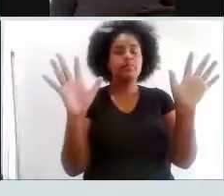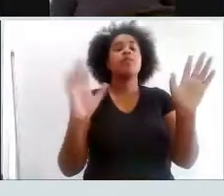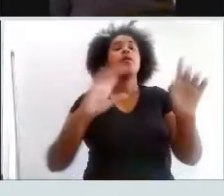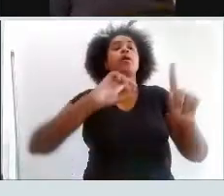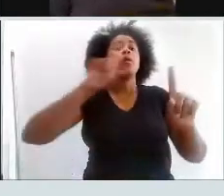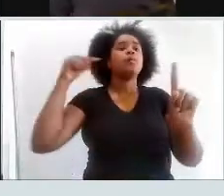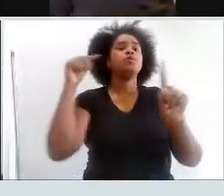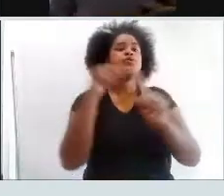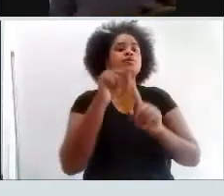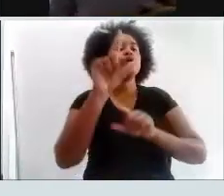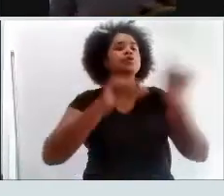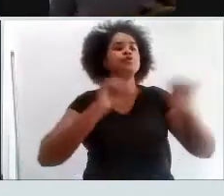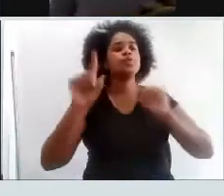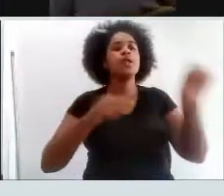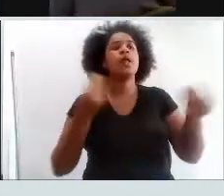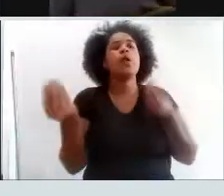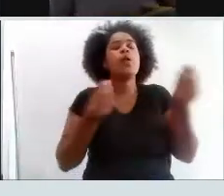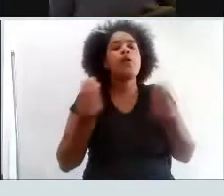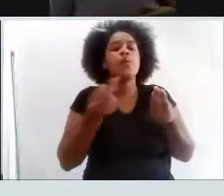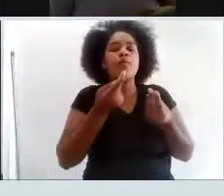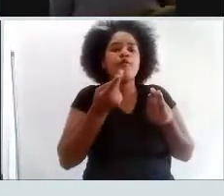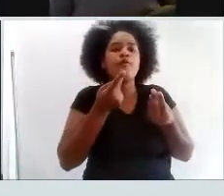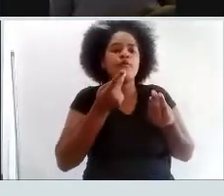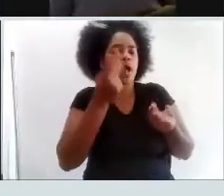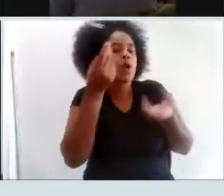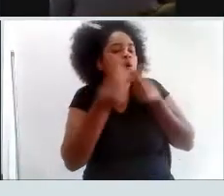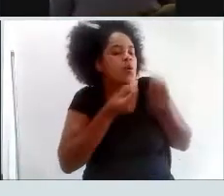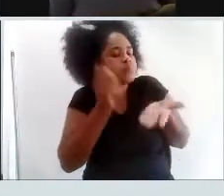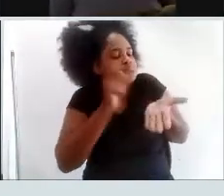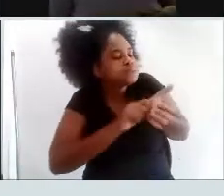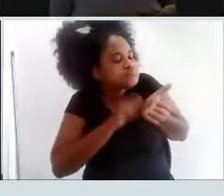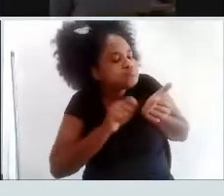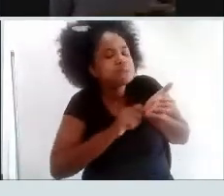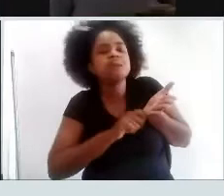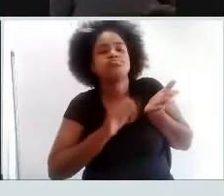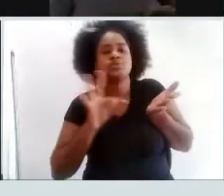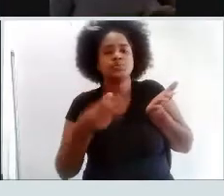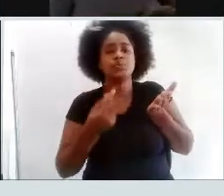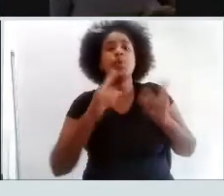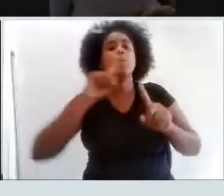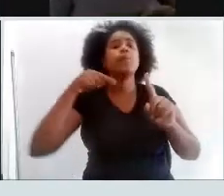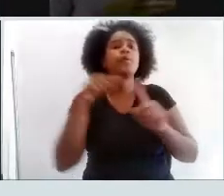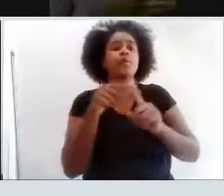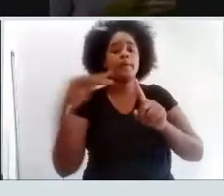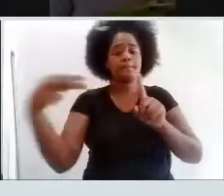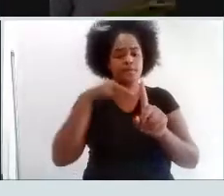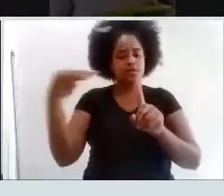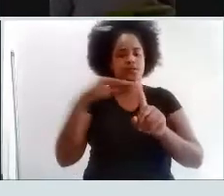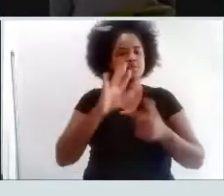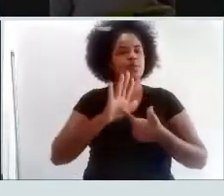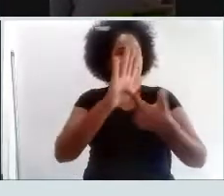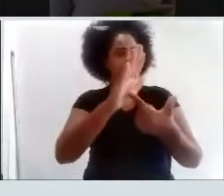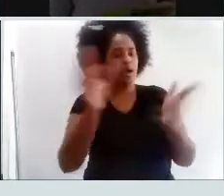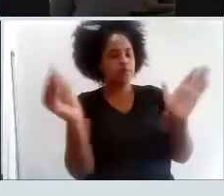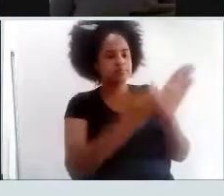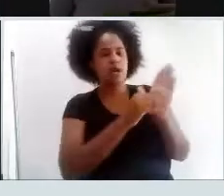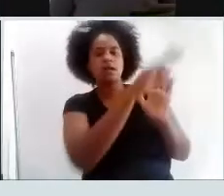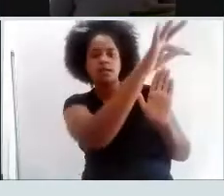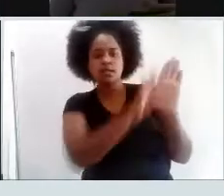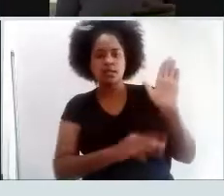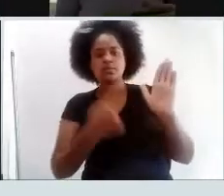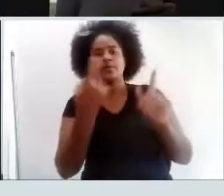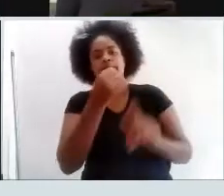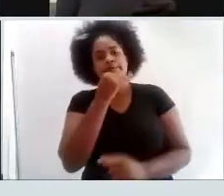gente já está mostrando um pouco do nosso ponto de vista, né? Porque se eu quero mostrar os problemas da educação, eu